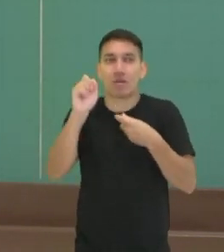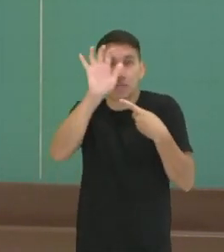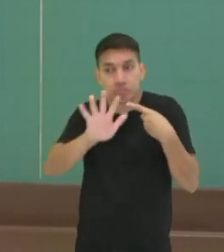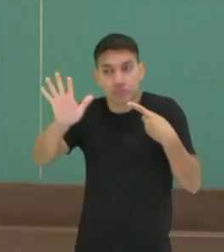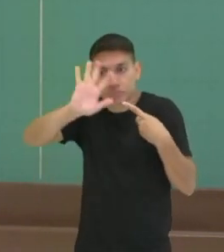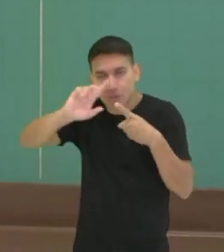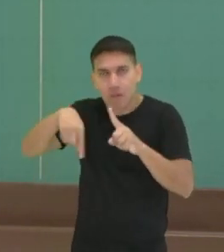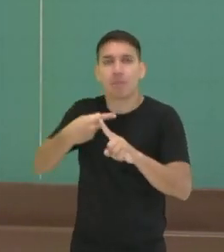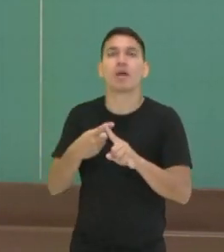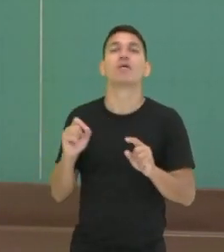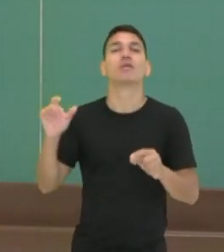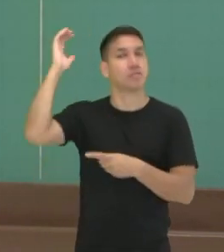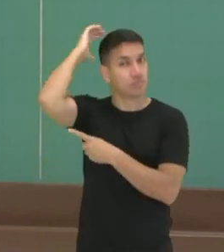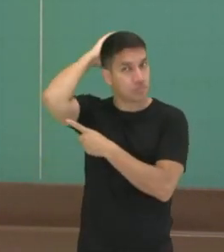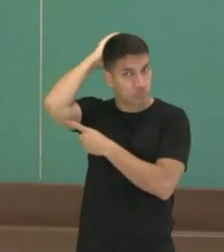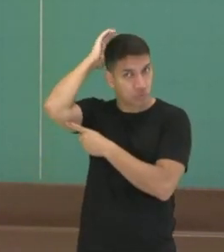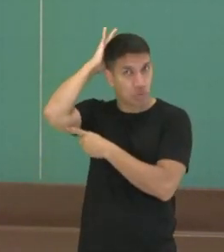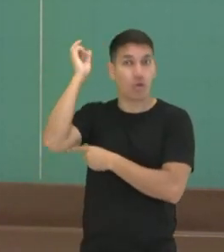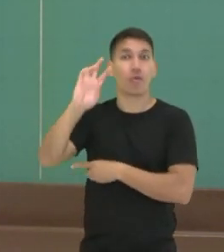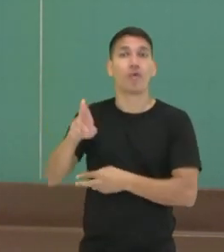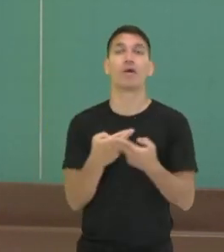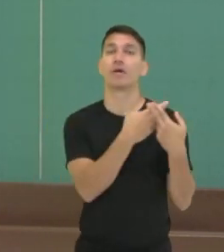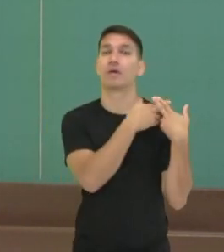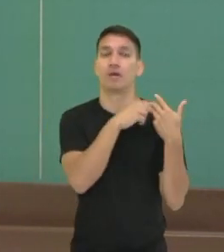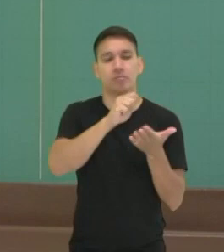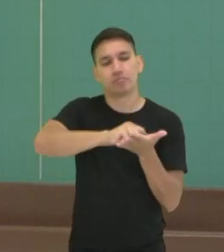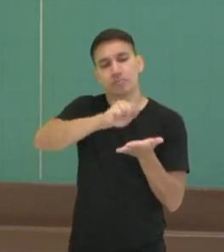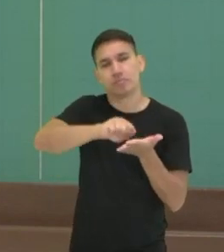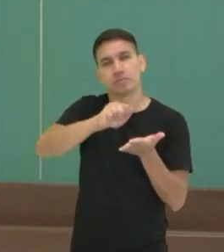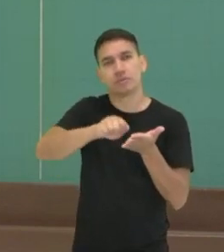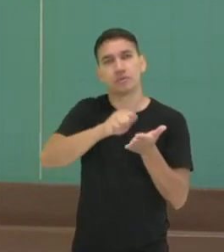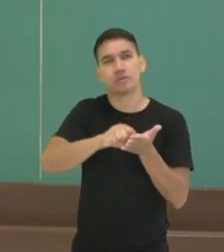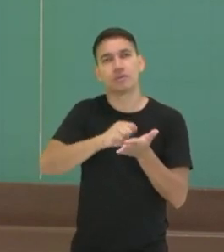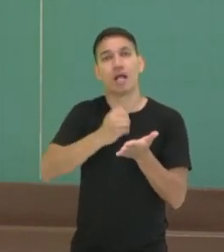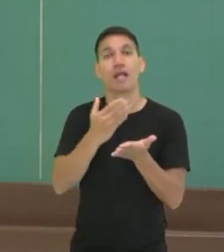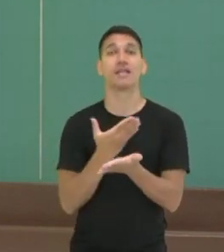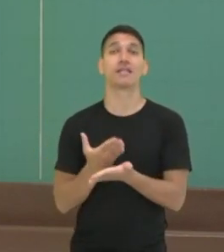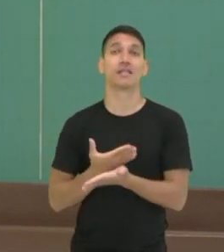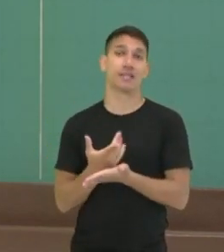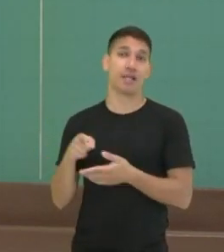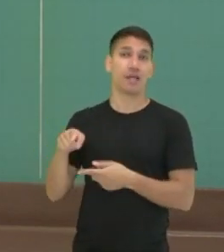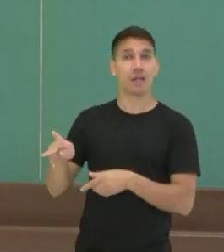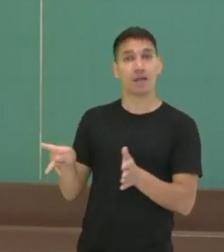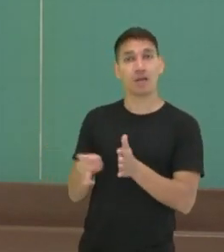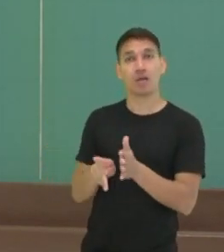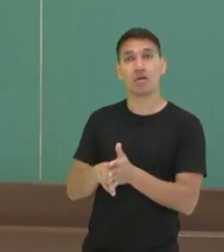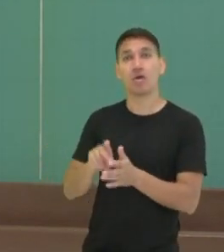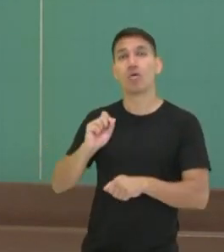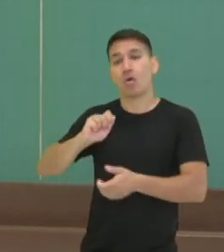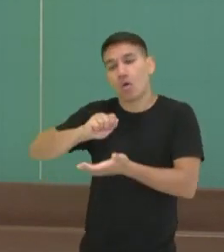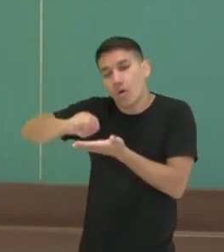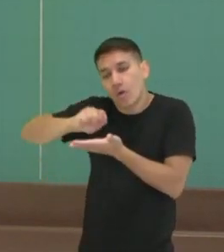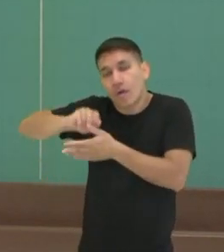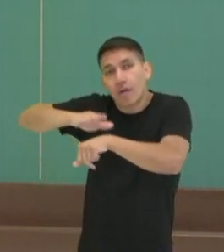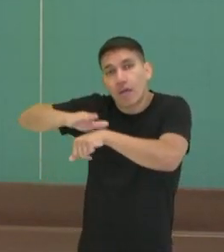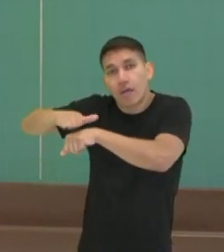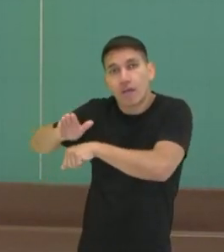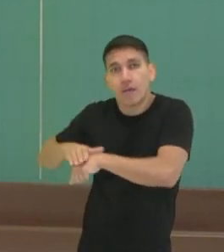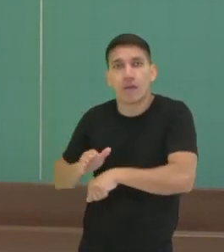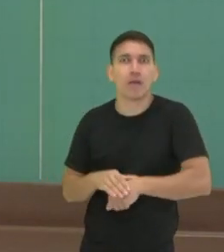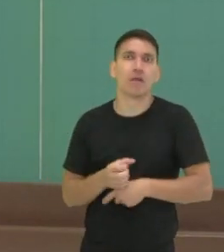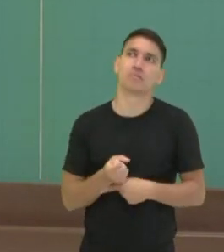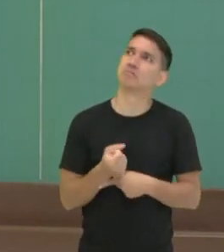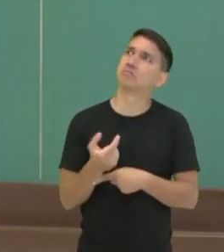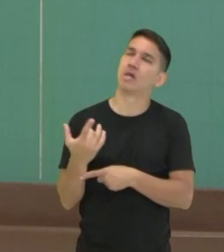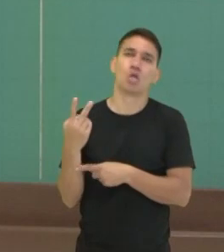encomendado, e os monges faziam os livros. Ou seja, os monges eles escreviam individualmente cada livro levava de 2 a